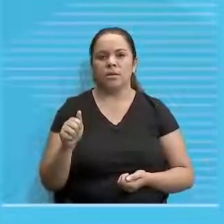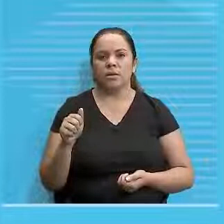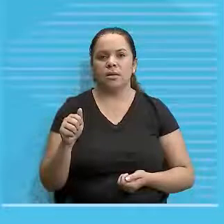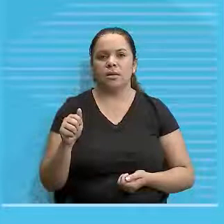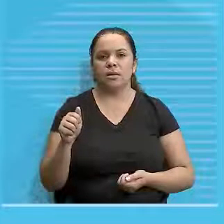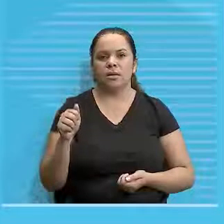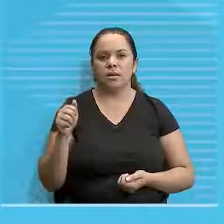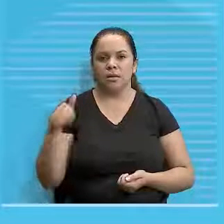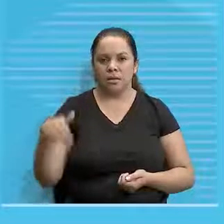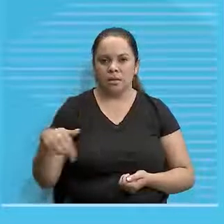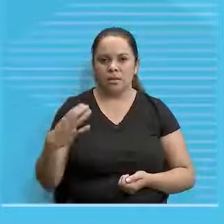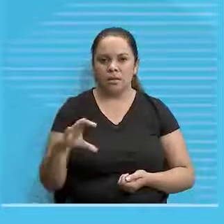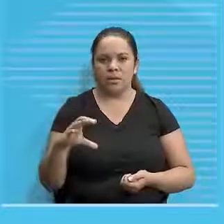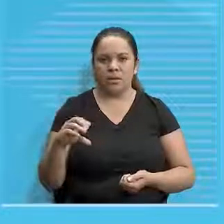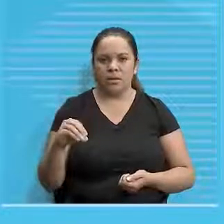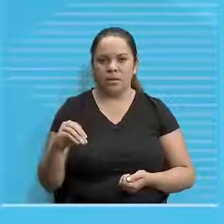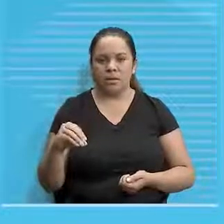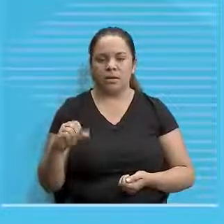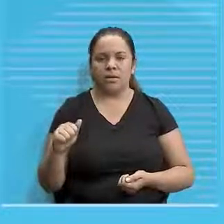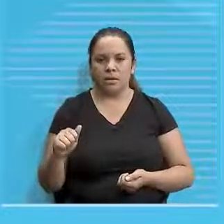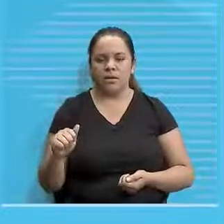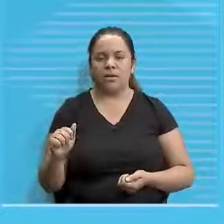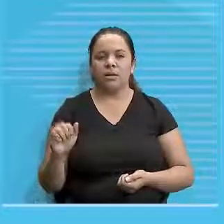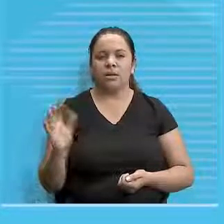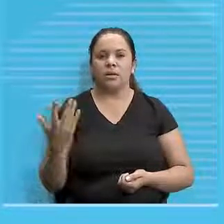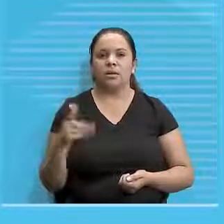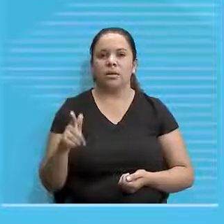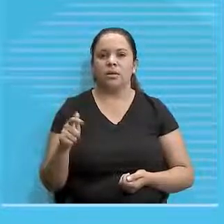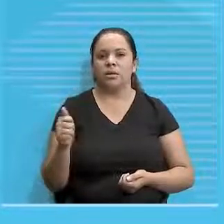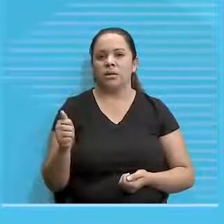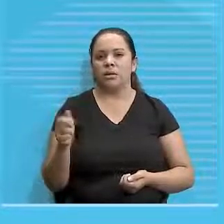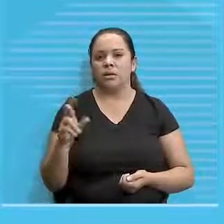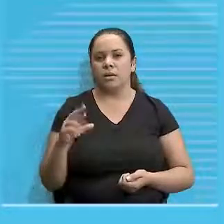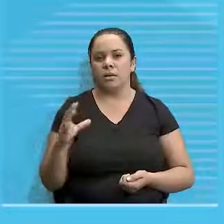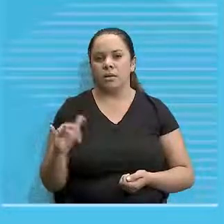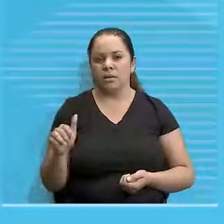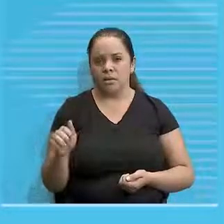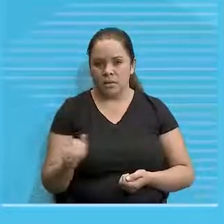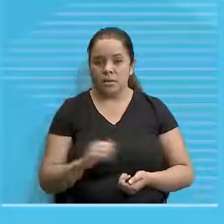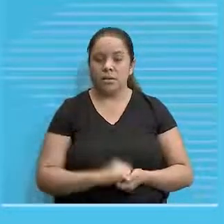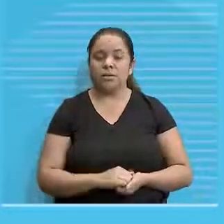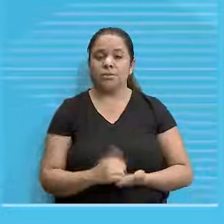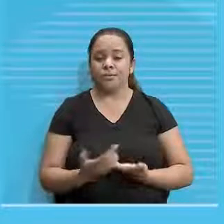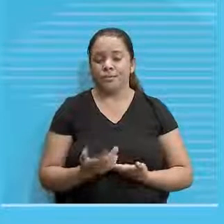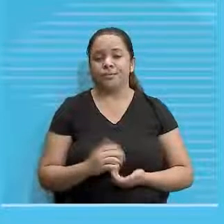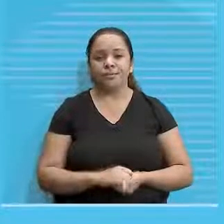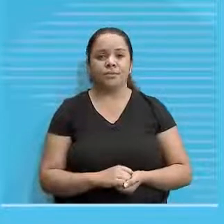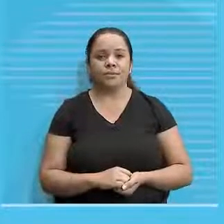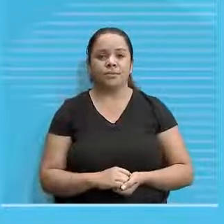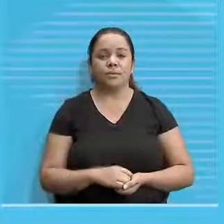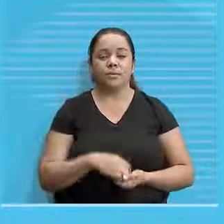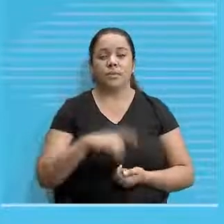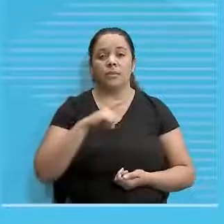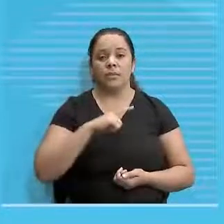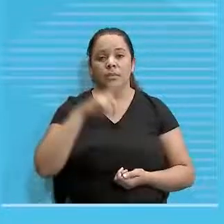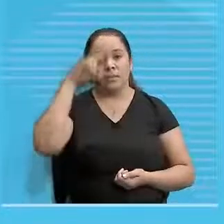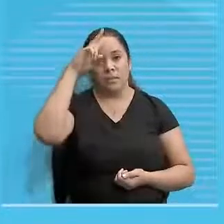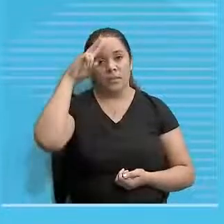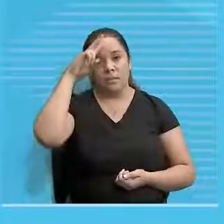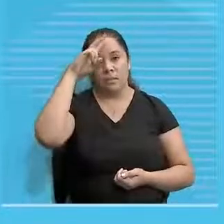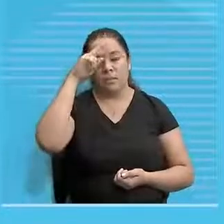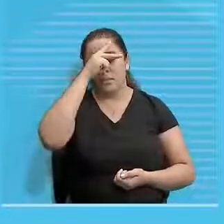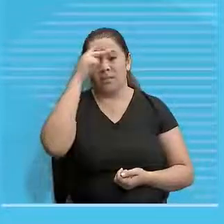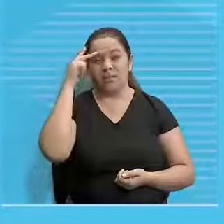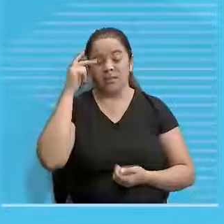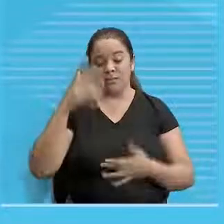aqui, né, como tem histórias de pessoas que acabam nos inspirando, que acabam nos motivando. A